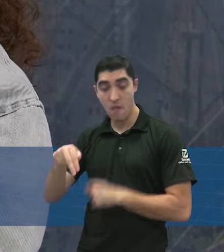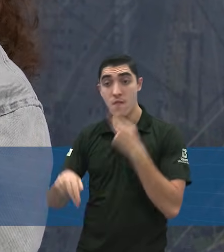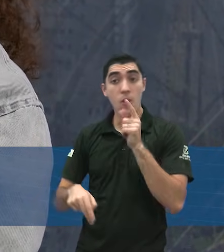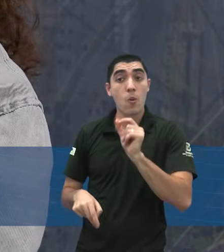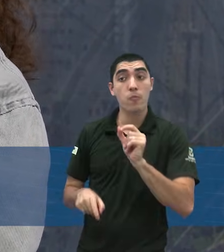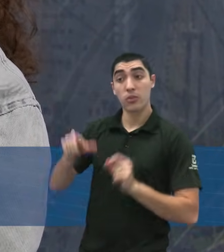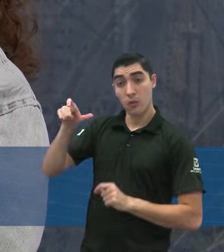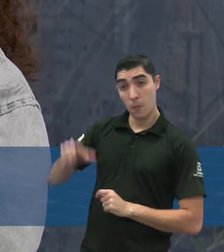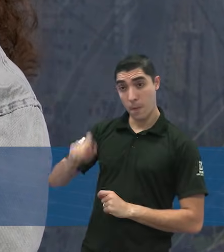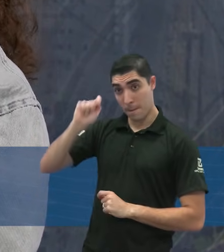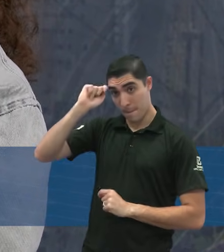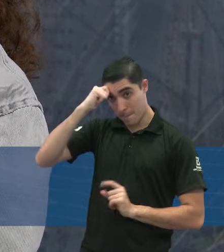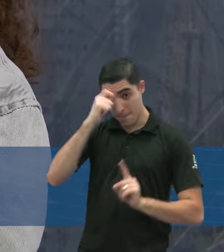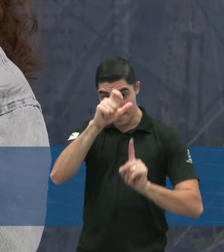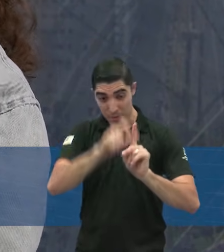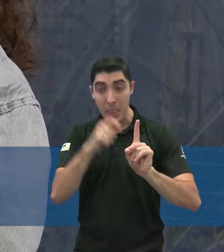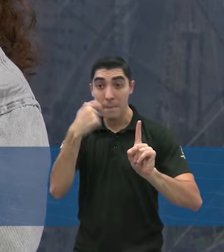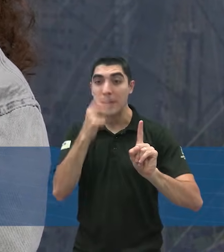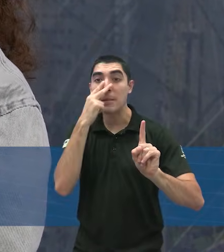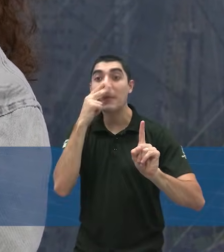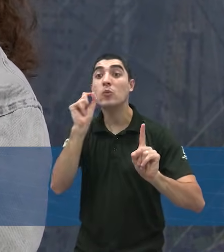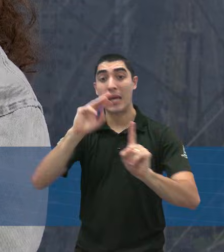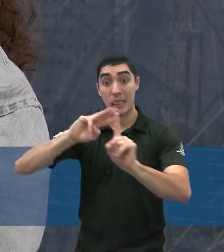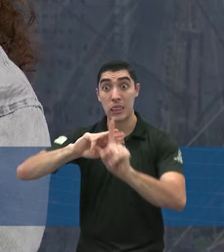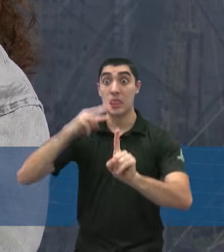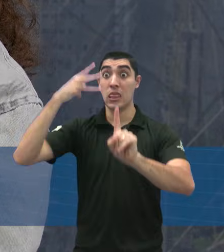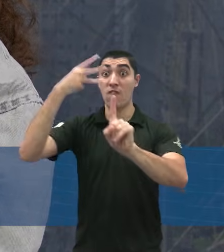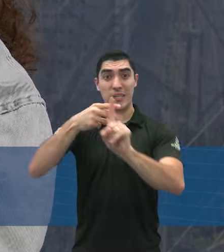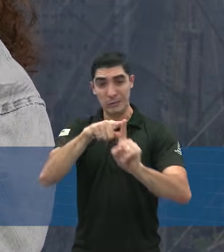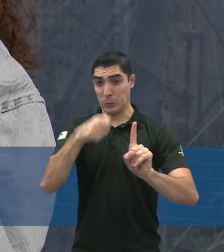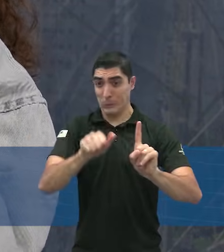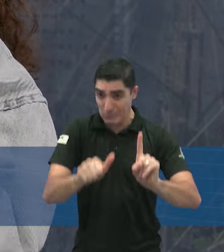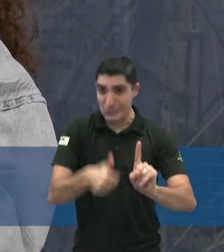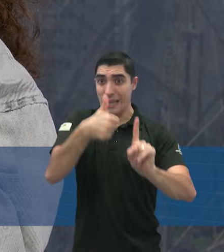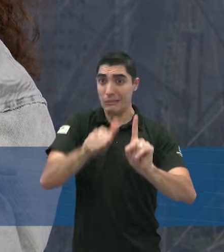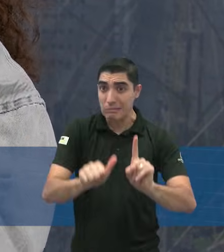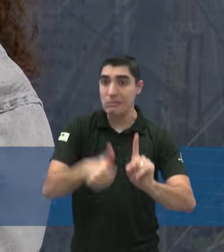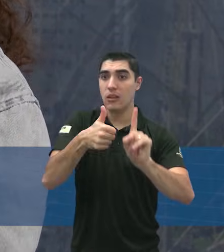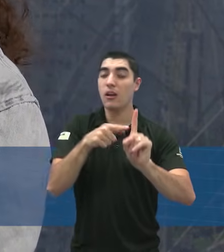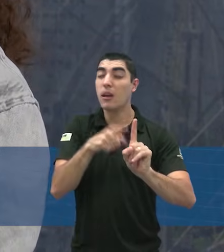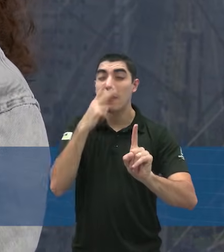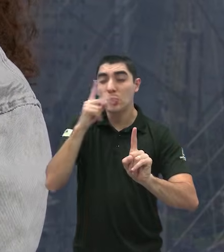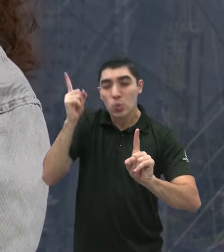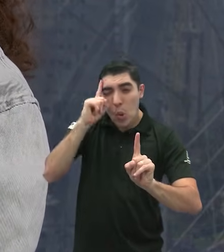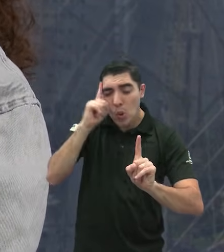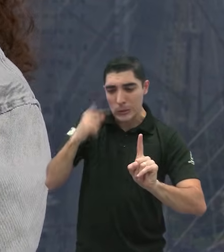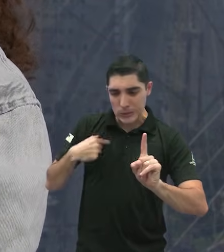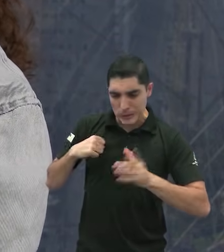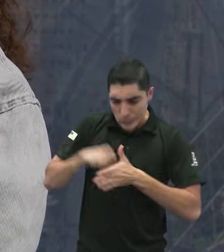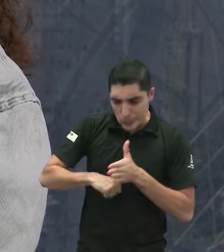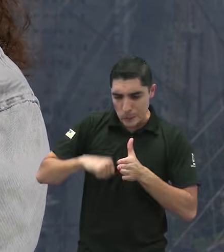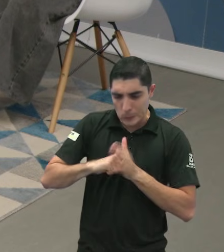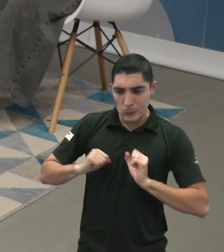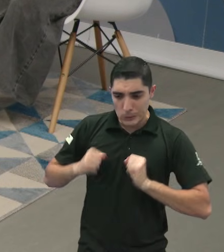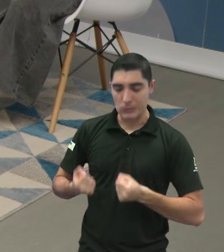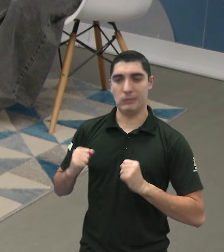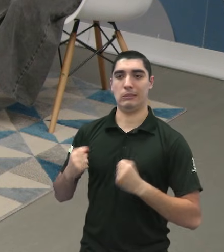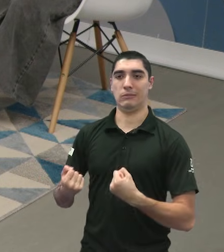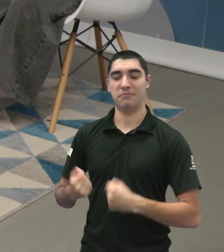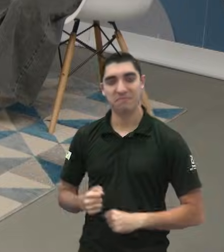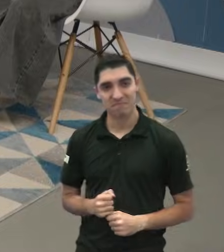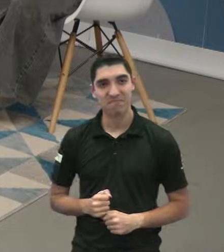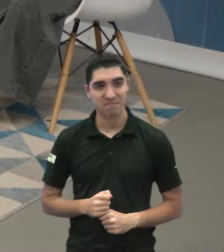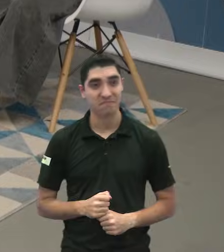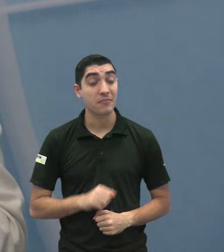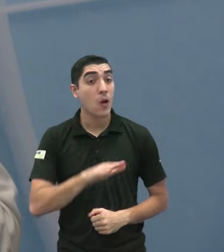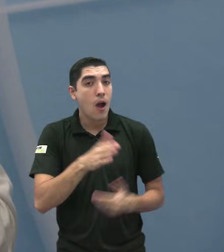preto tem sempre que ser 3 vezes melhor. E realmente, a gente tem que lutar contra os nossos próprios leões diariamente. Gente, nós